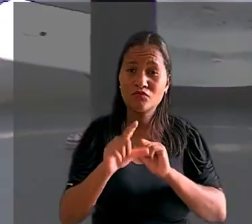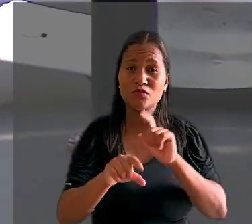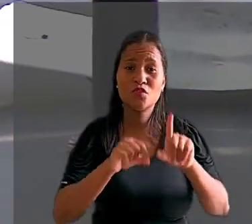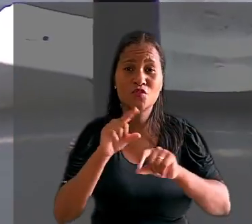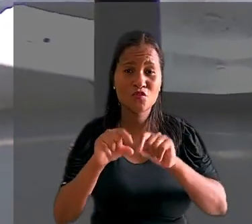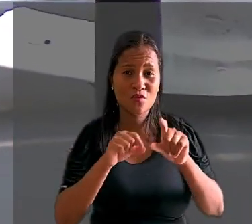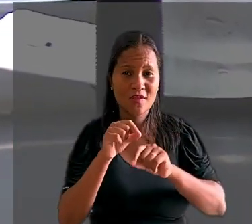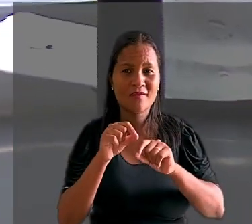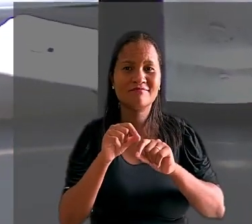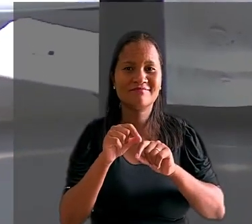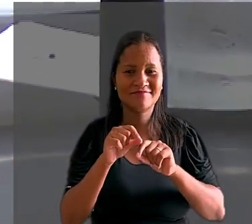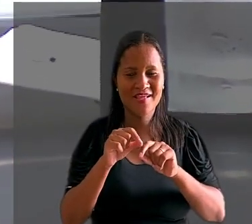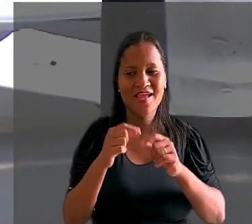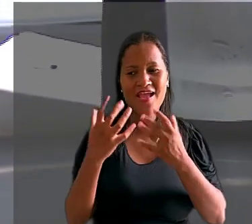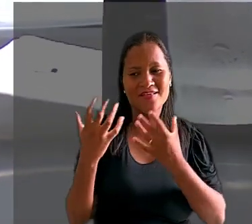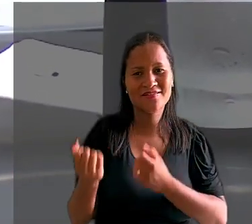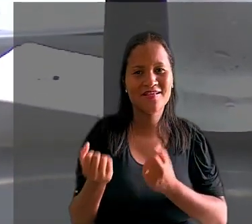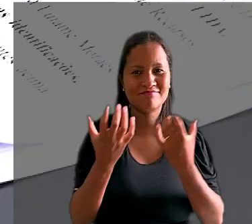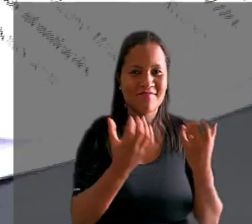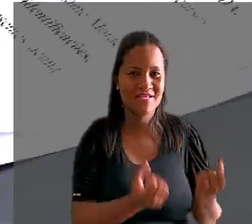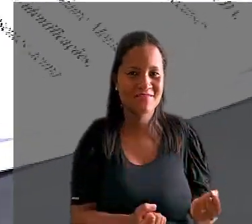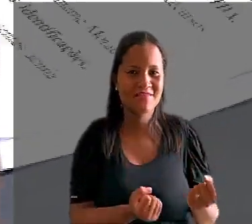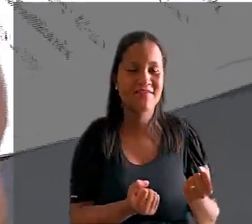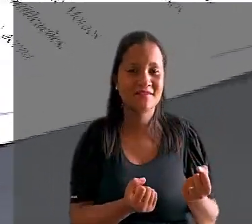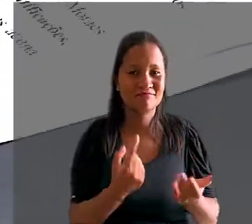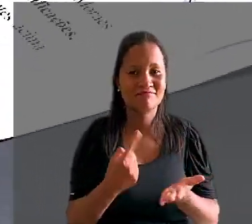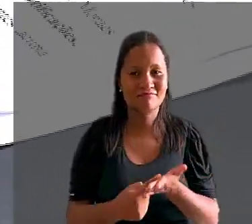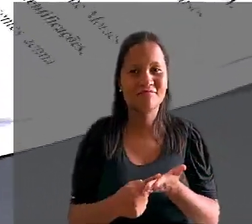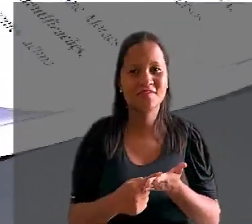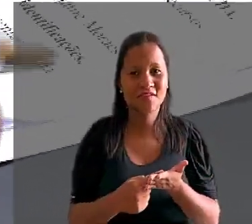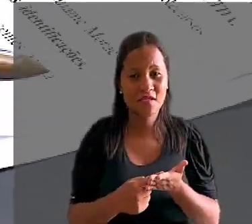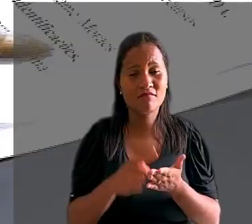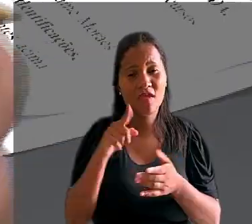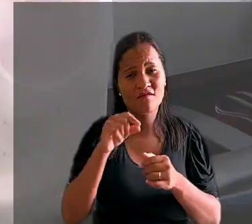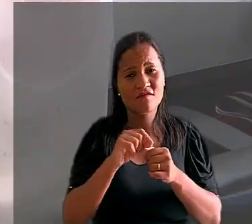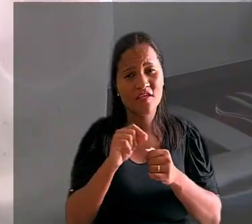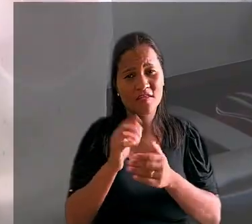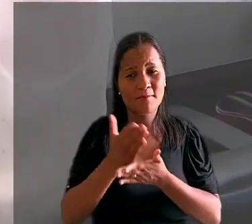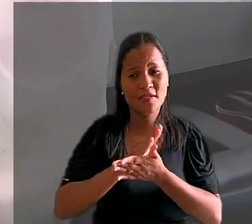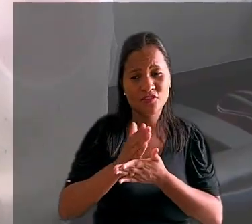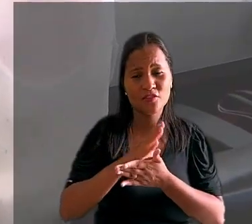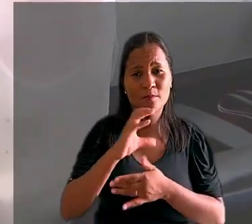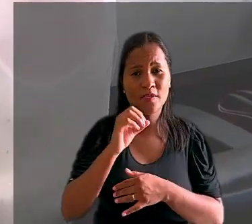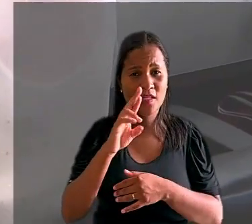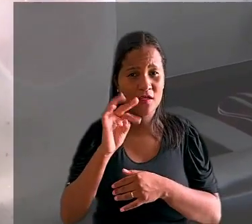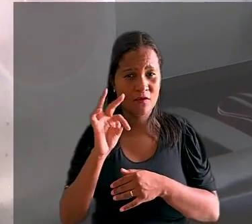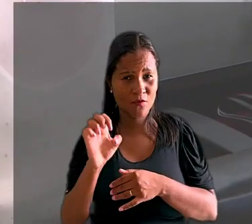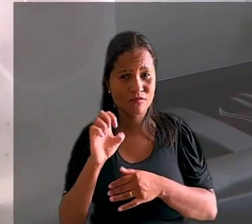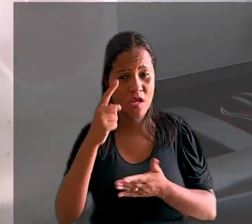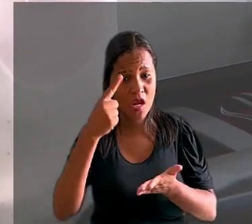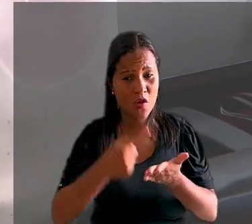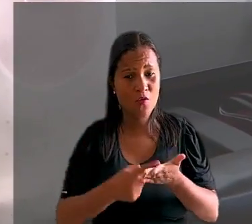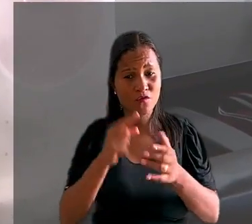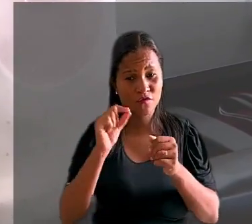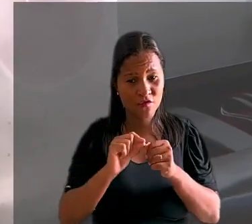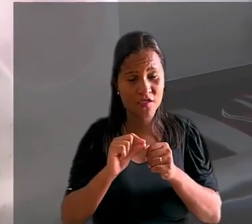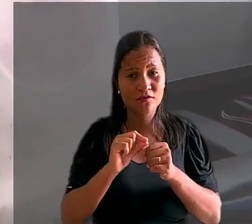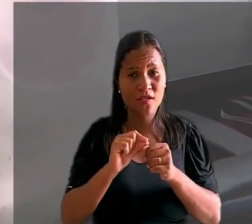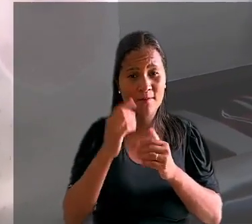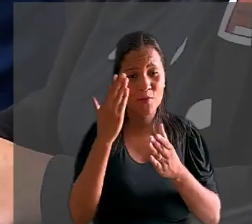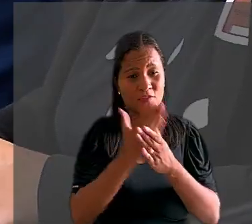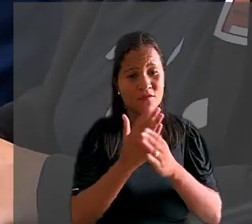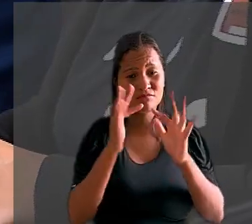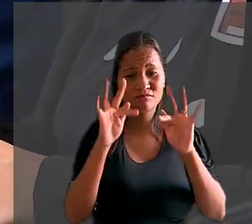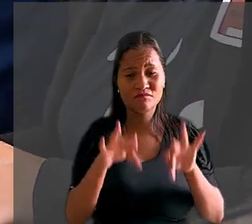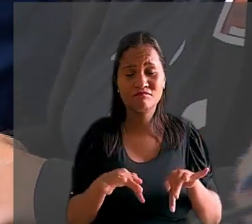consenso. A mediação é feita pela Corte e, assim que o acordo é firmado e cumprido, o processo é finalizado para viabilizar a